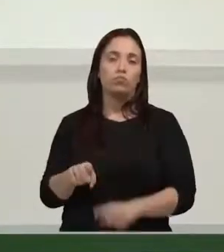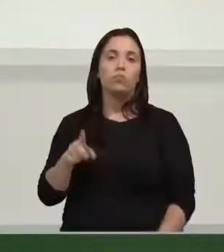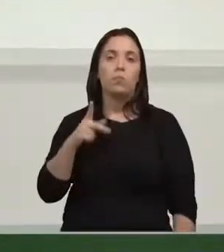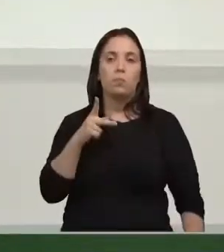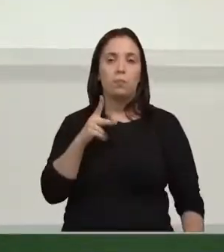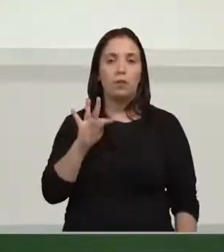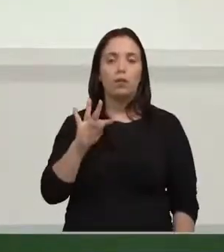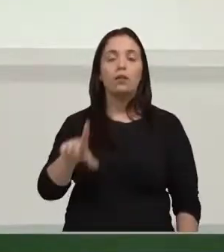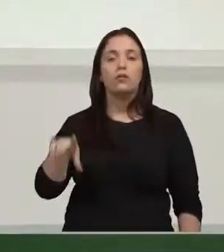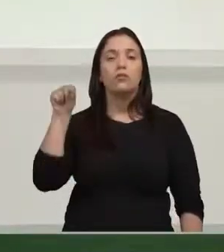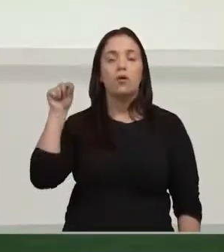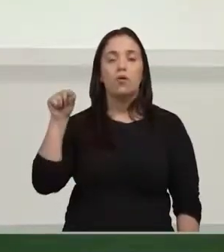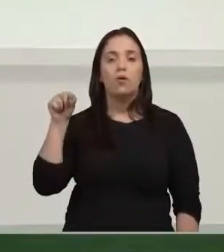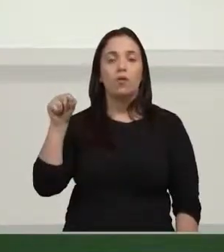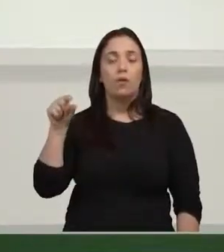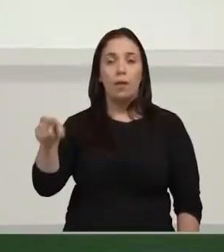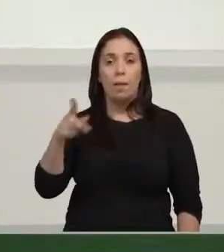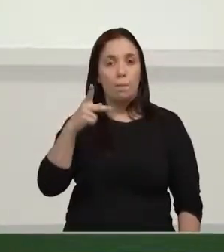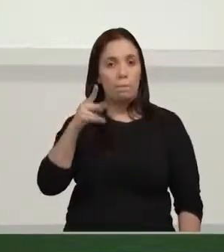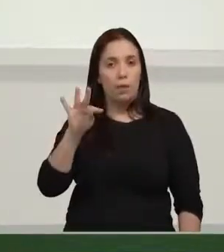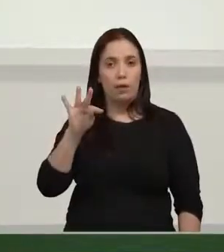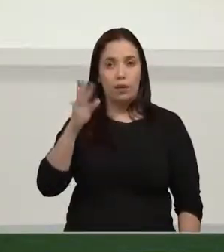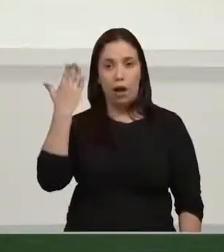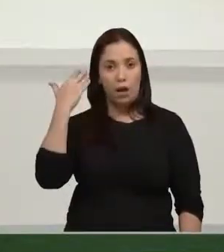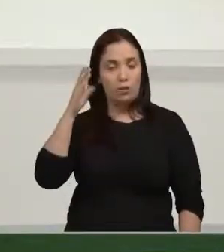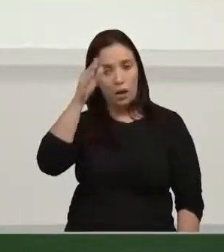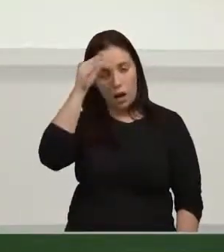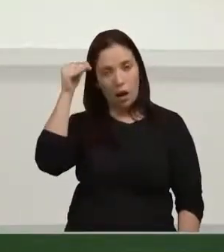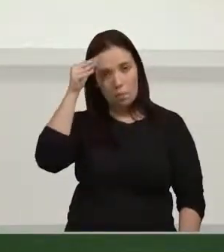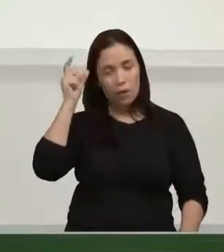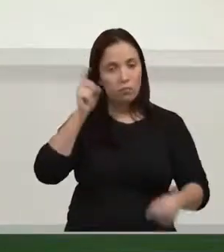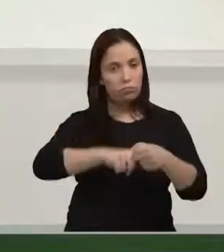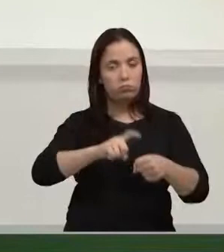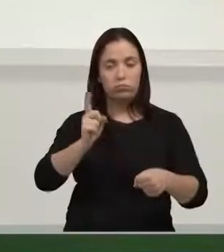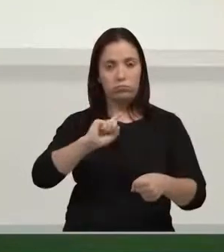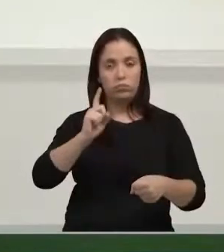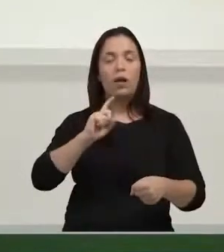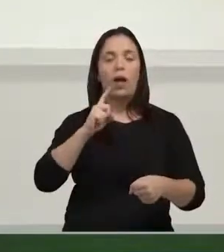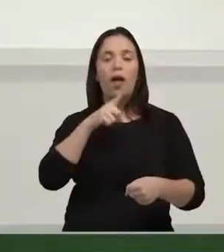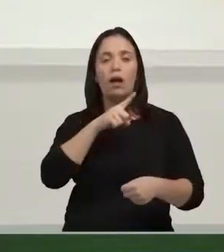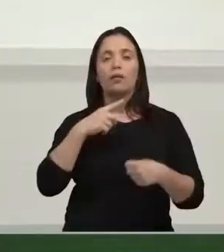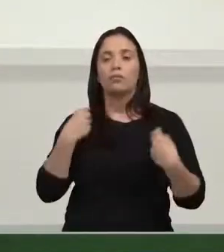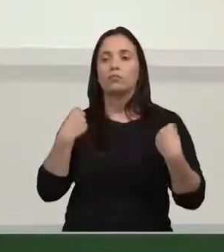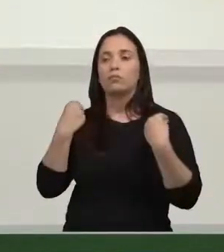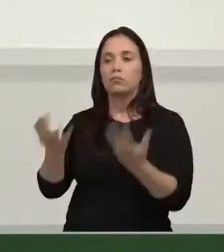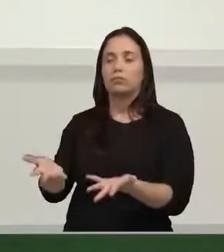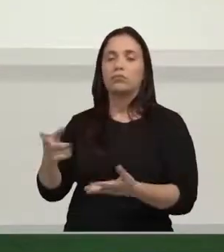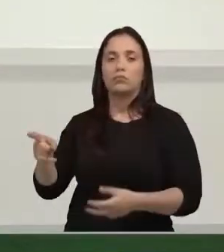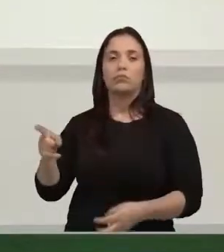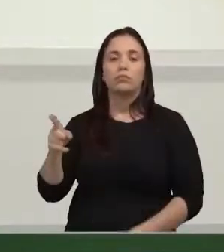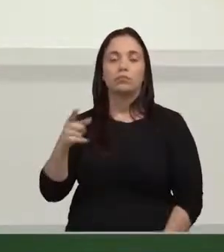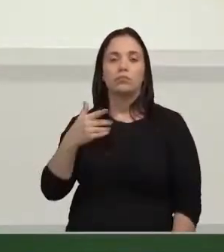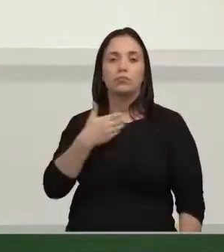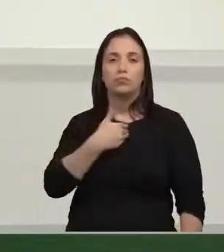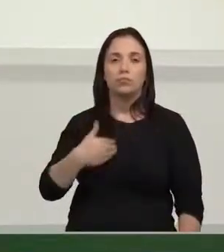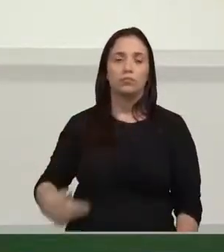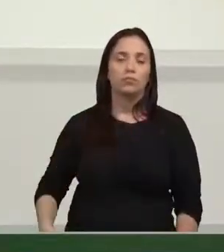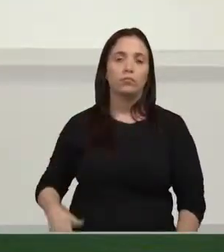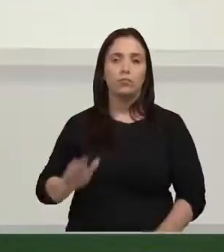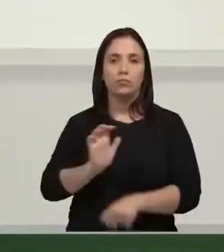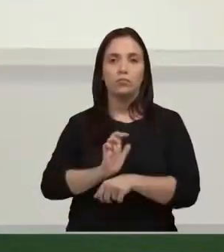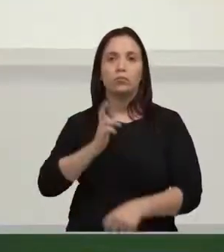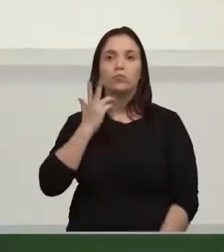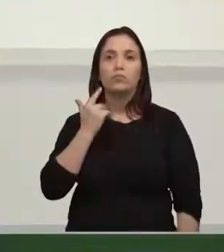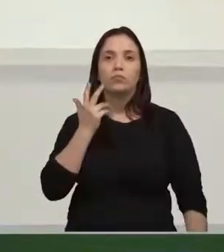ao PT, o partido que não era do governador. Não era. Ele entregou ao PT o mando do governo do estado do Ceará.